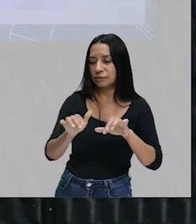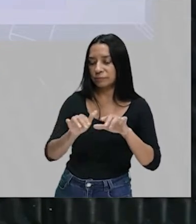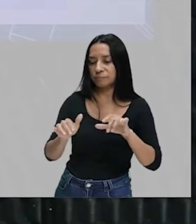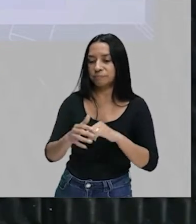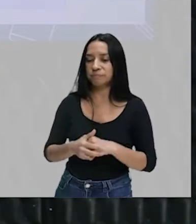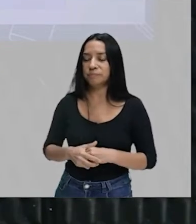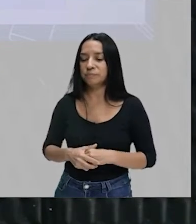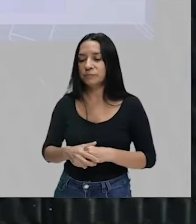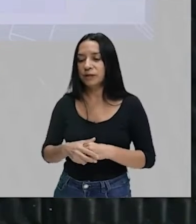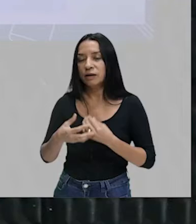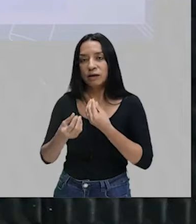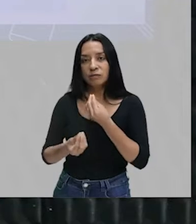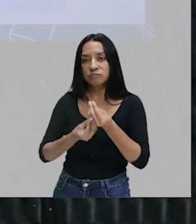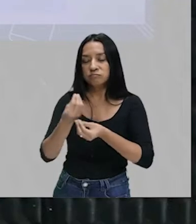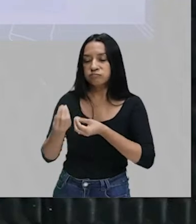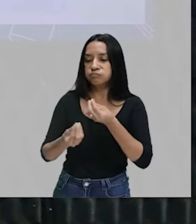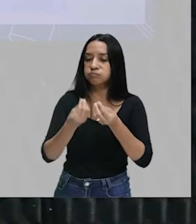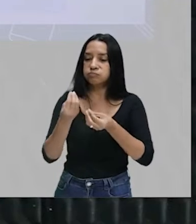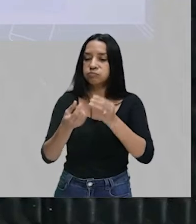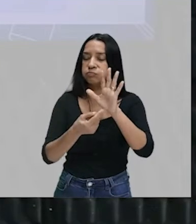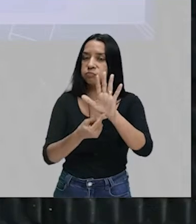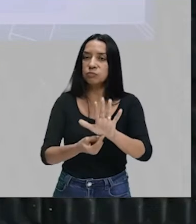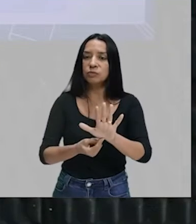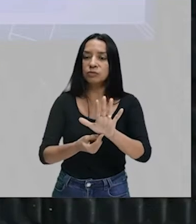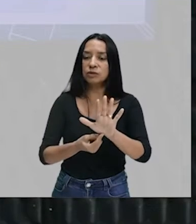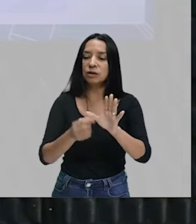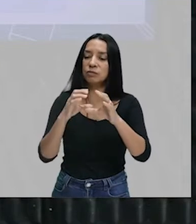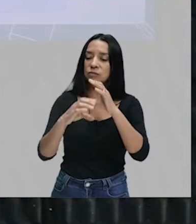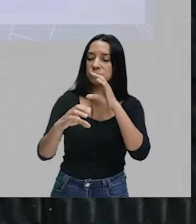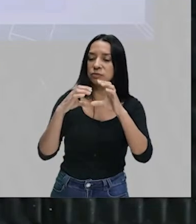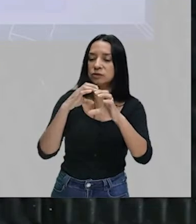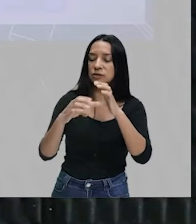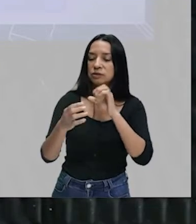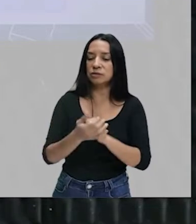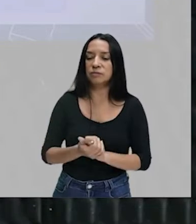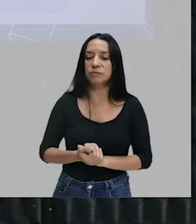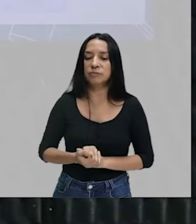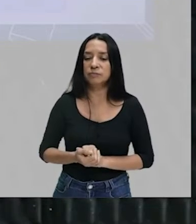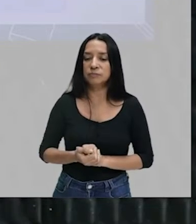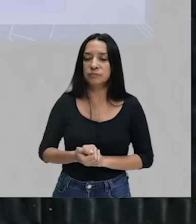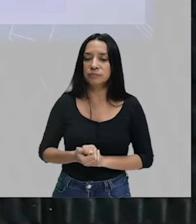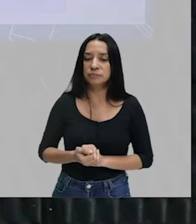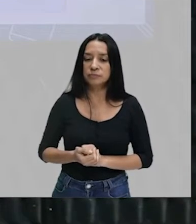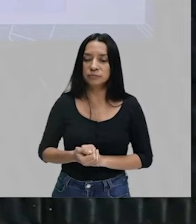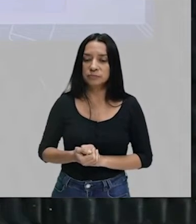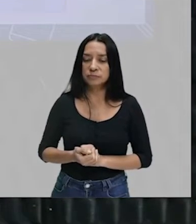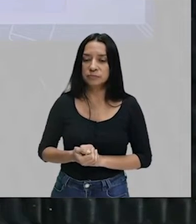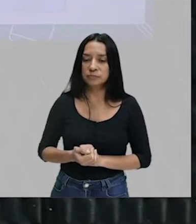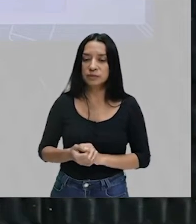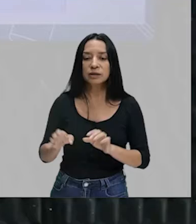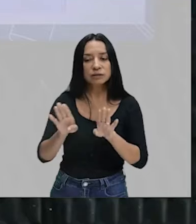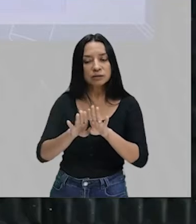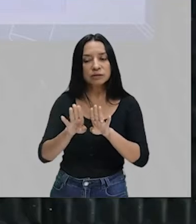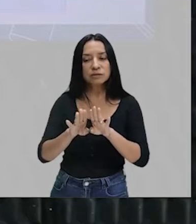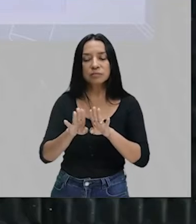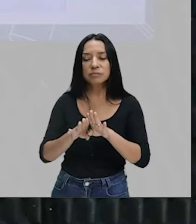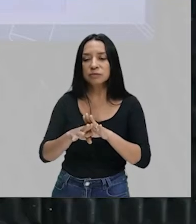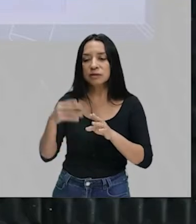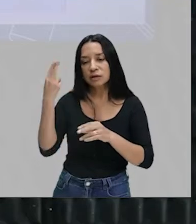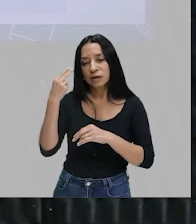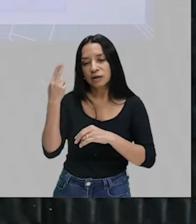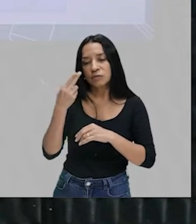do teclado é uma forma de você e expressar comunicação também é comum observar abreviações que